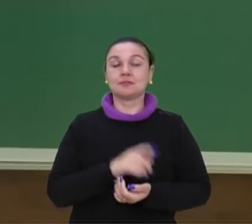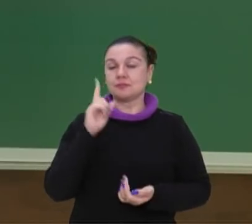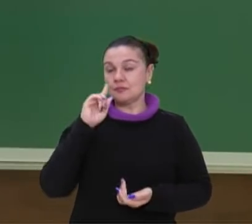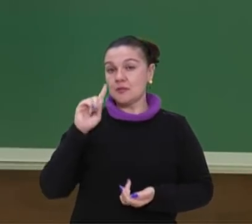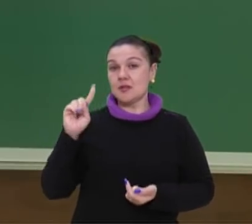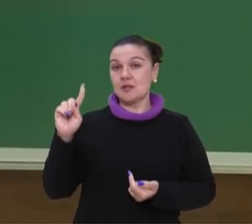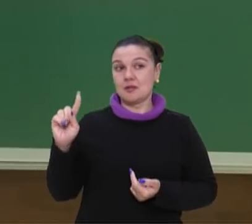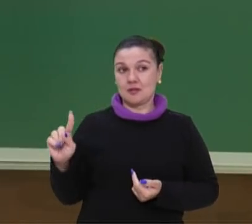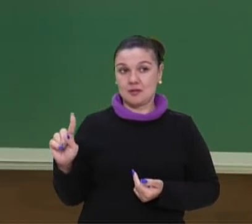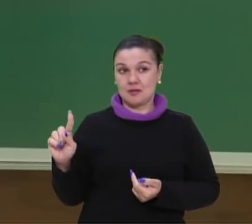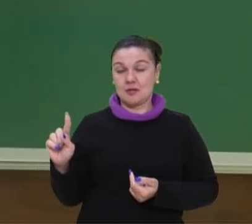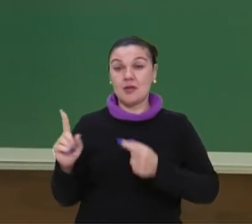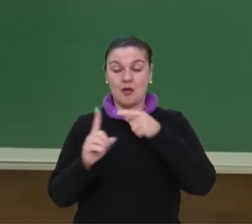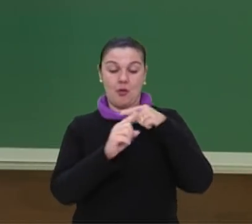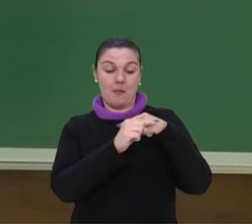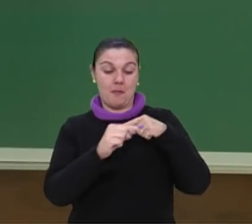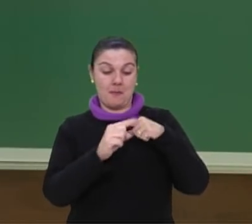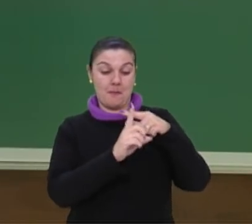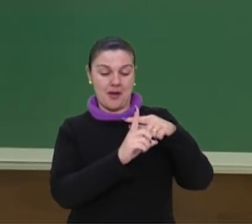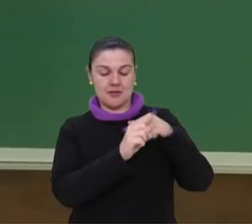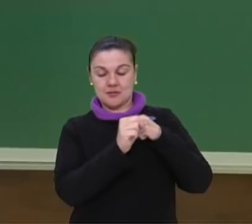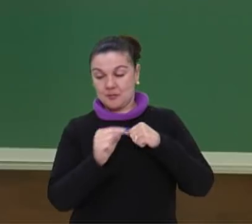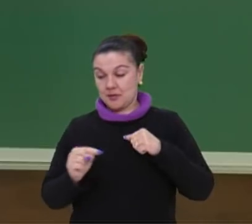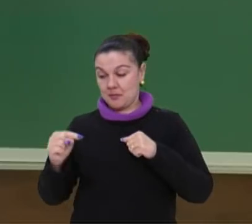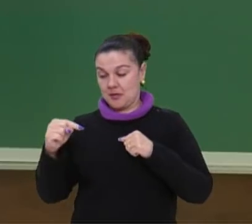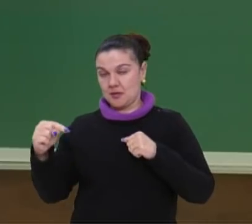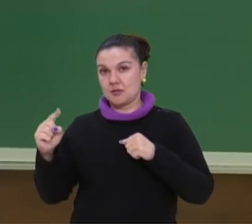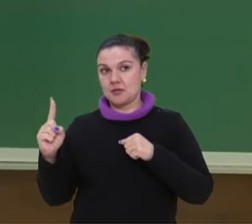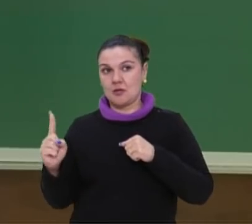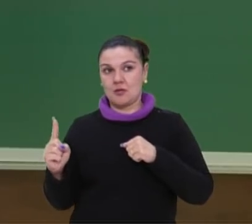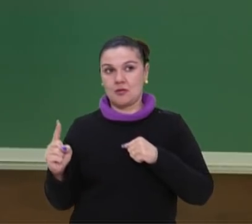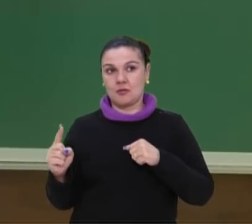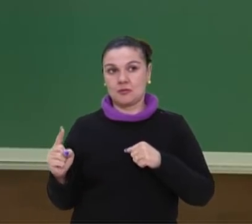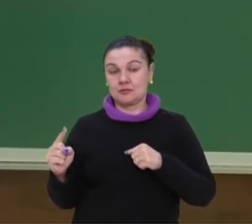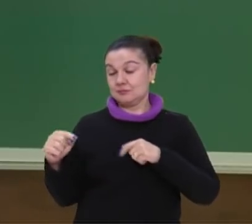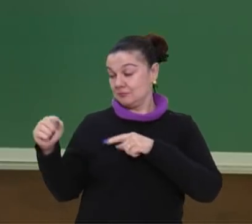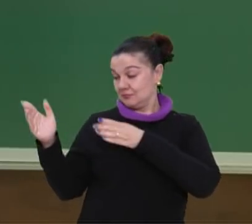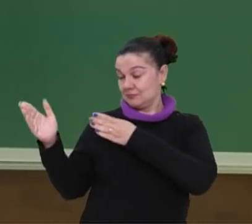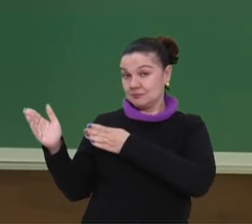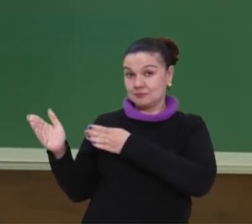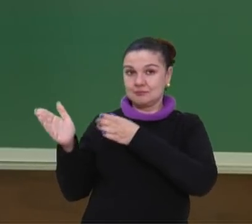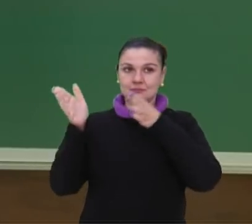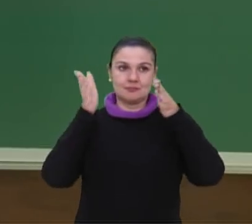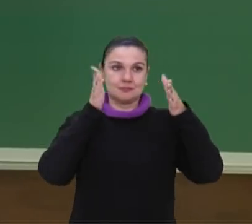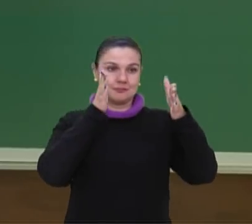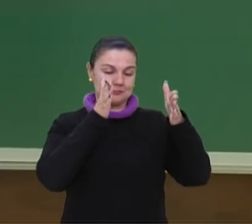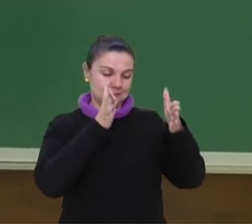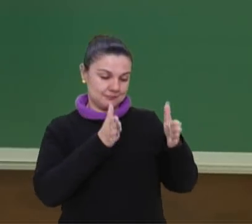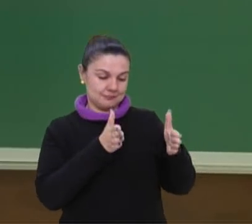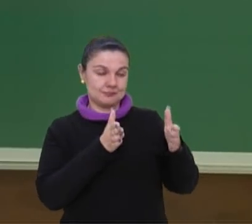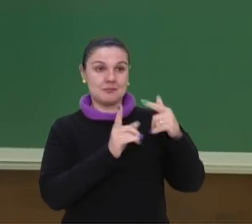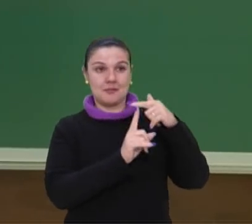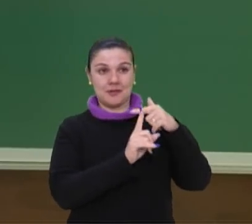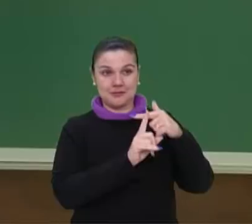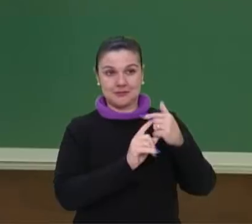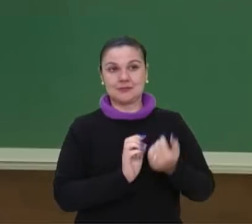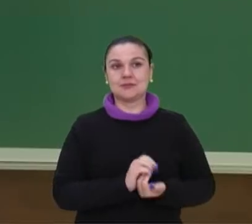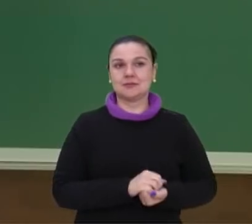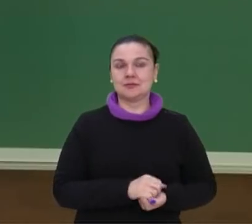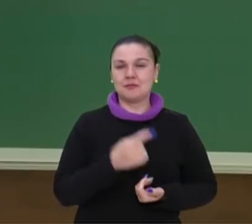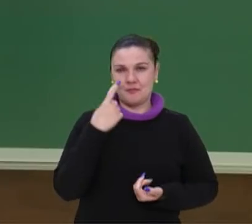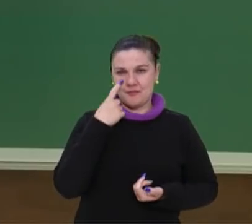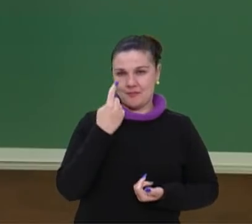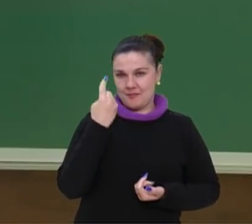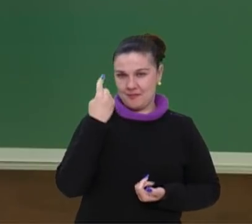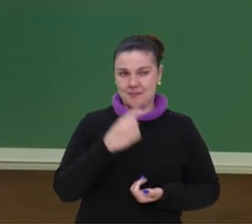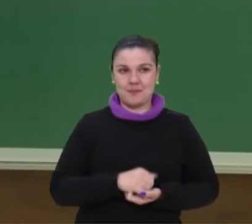operação, d mais vai para a subtração, menos 2x, igual 45, ou 35 mais